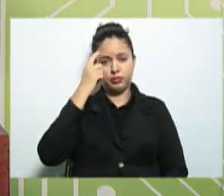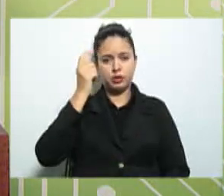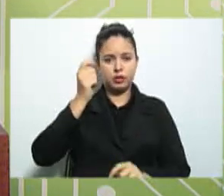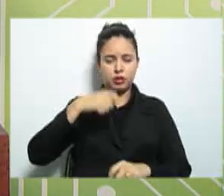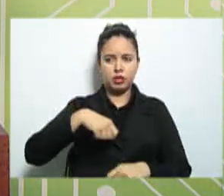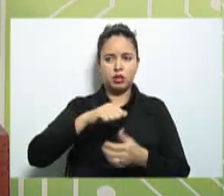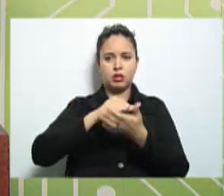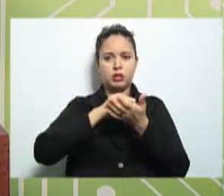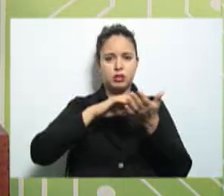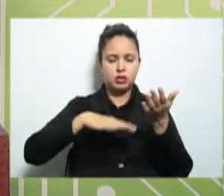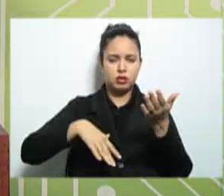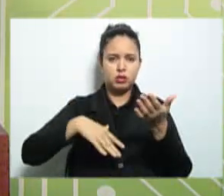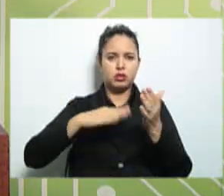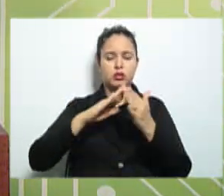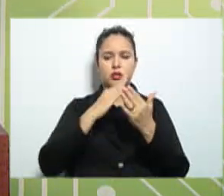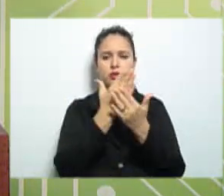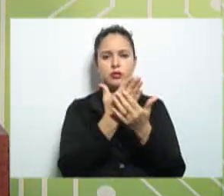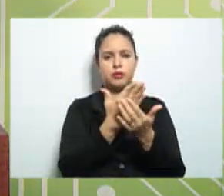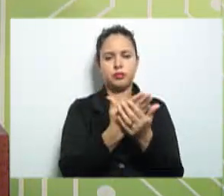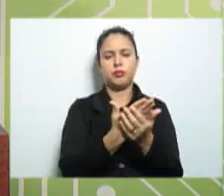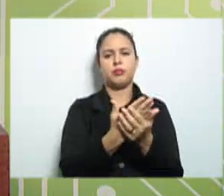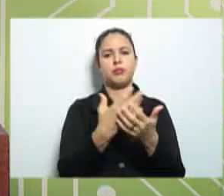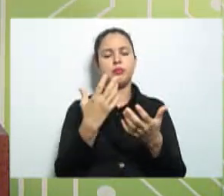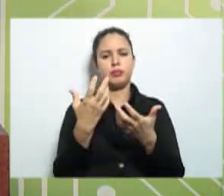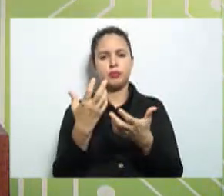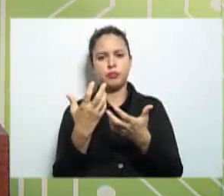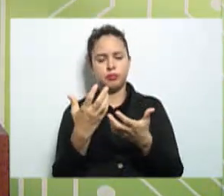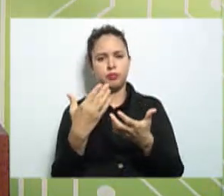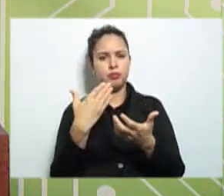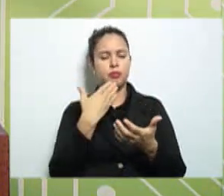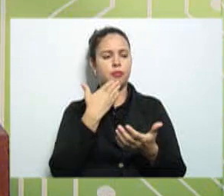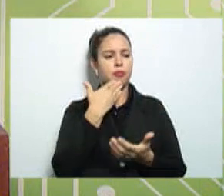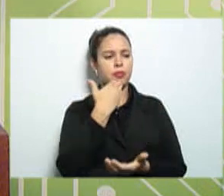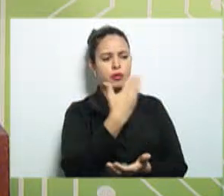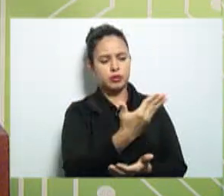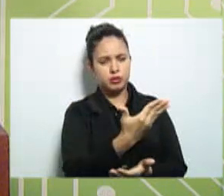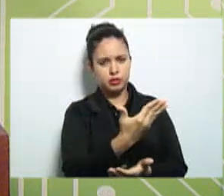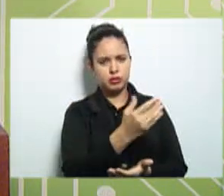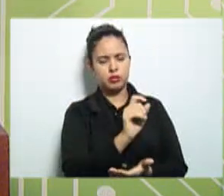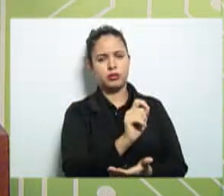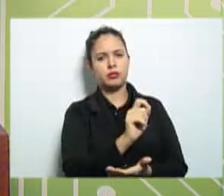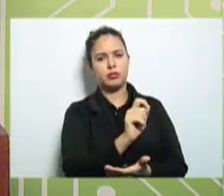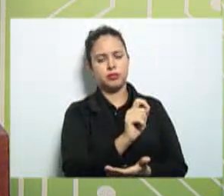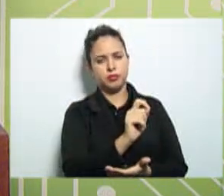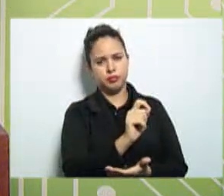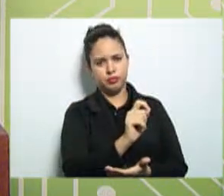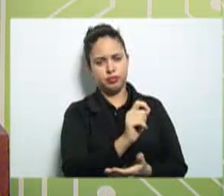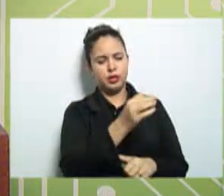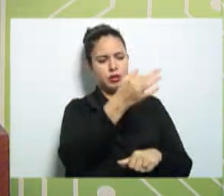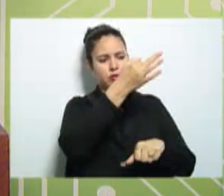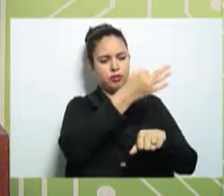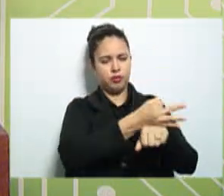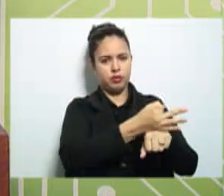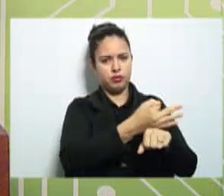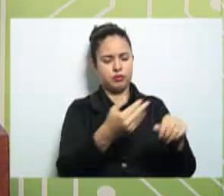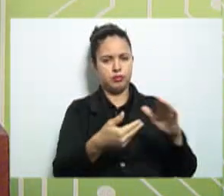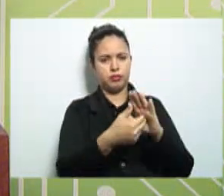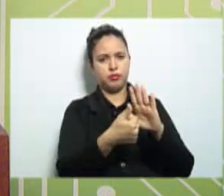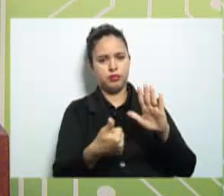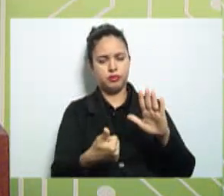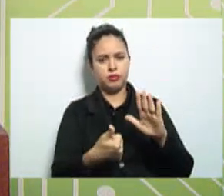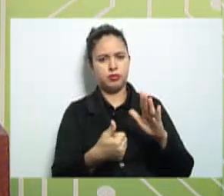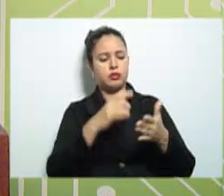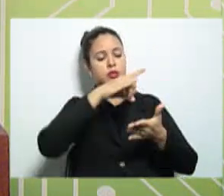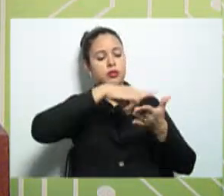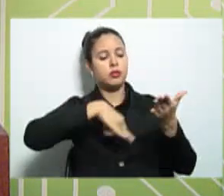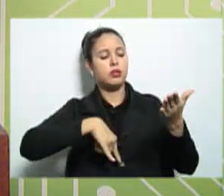em atividade escolar. Então, eu quero fazer uma solicitação para que minha falta seja abonada. Que documento é este que eu